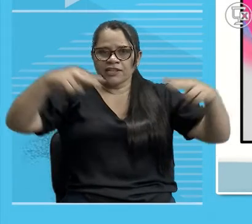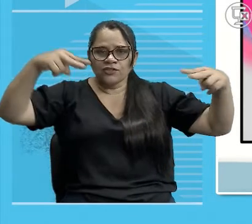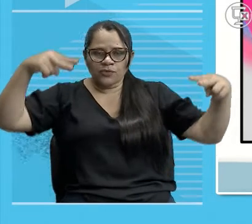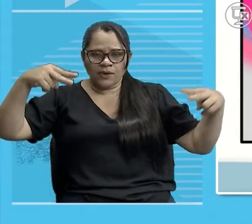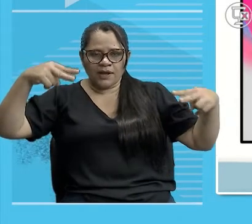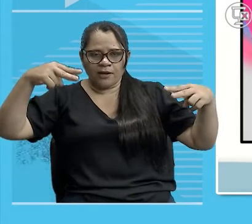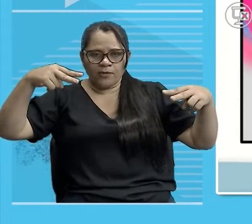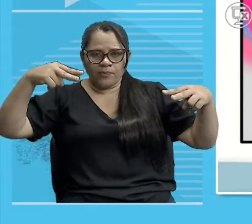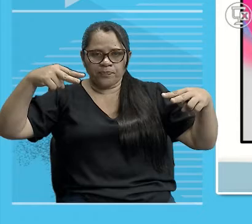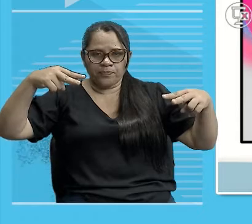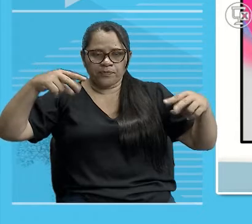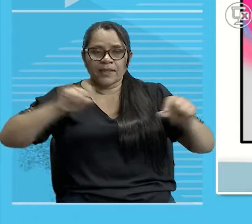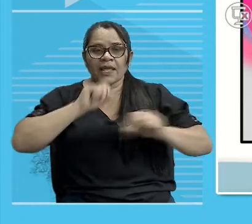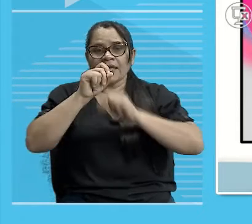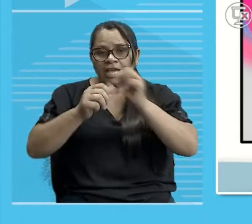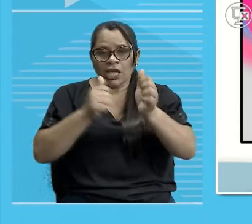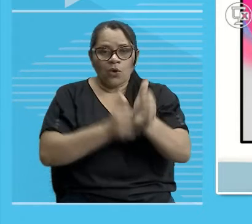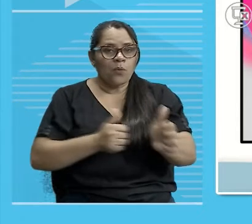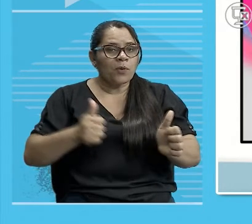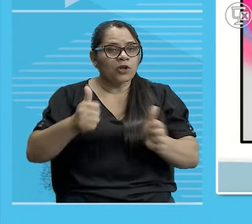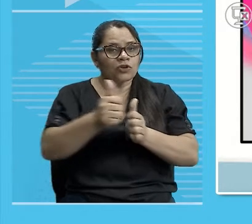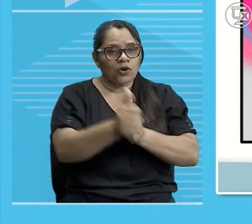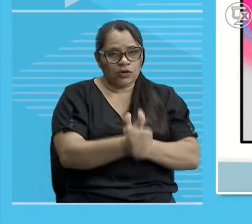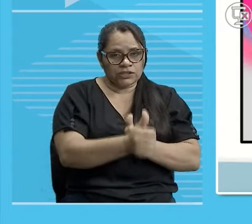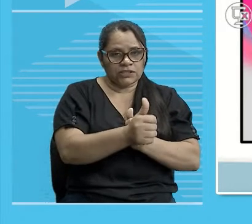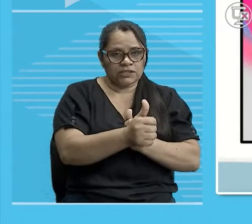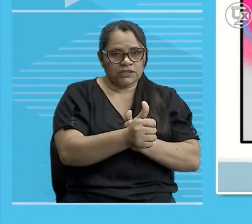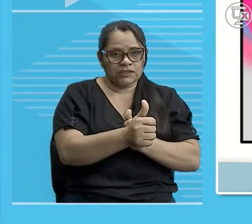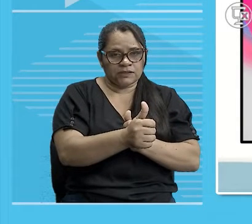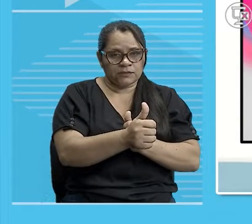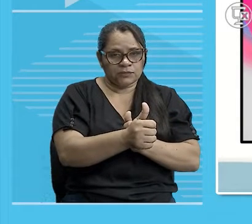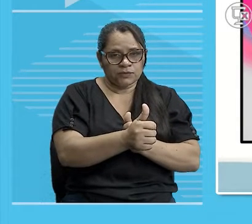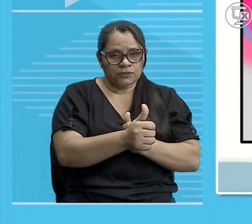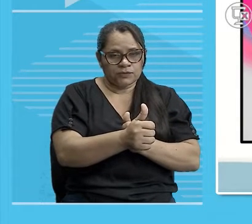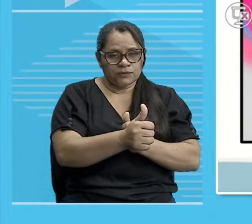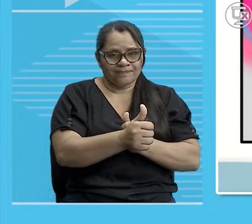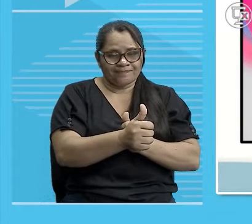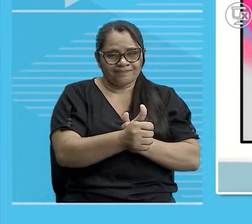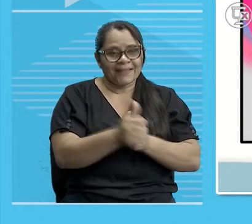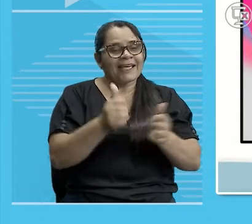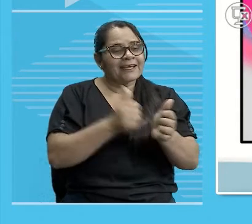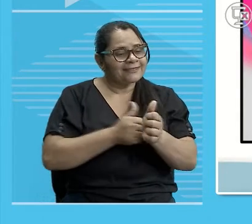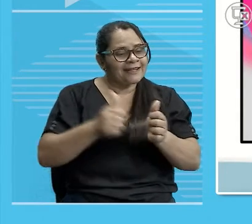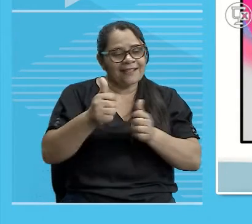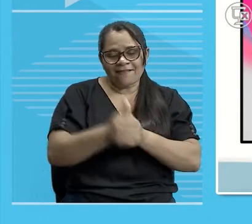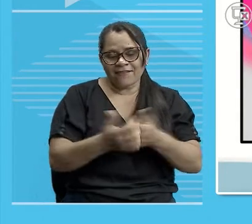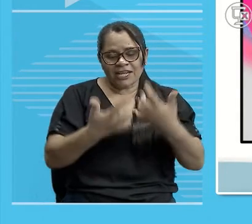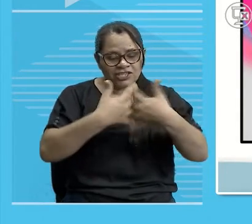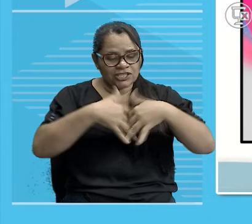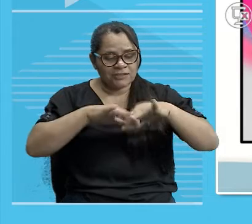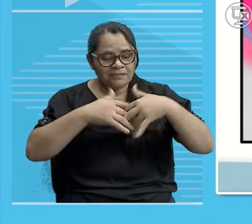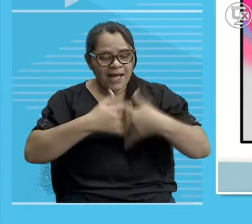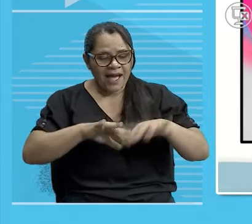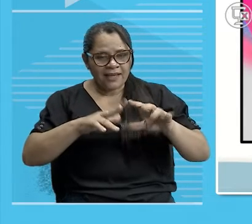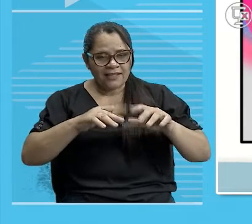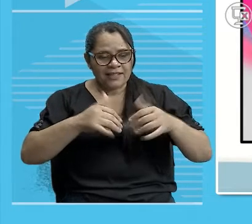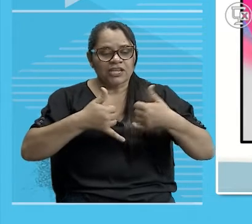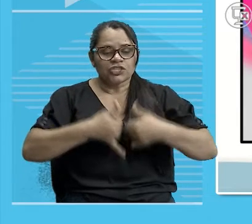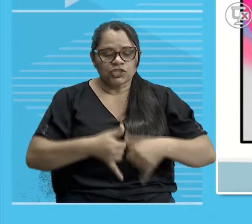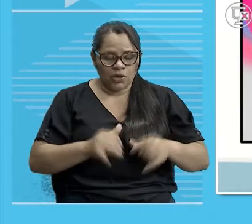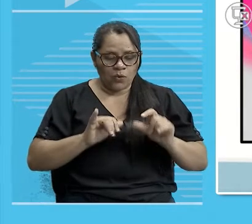em que o protagonismo está sendo das máquinas dos Robôs e dos